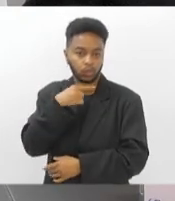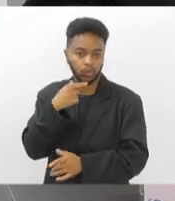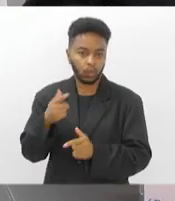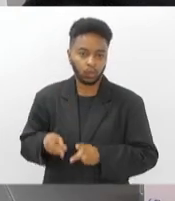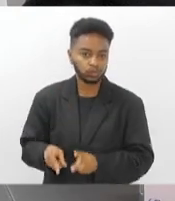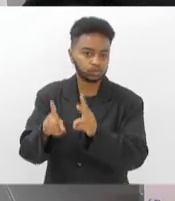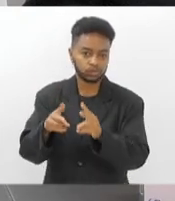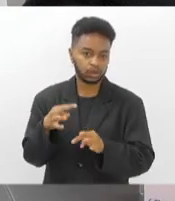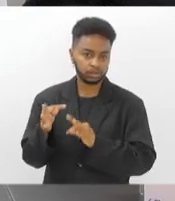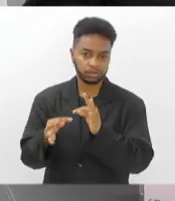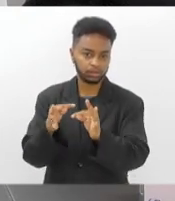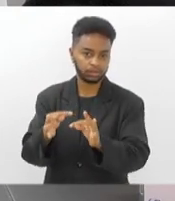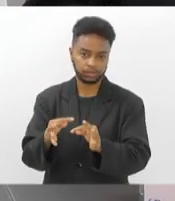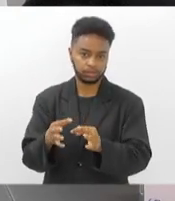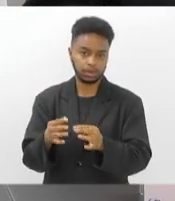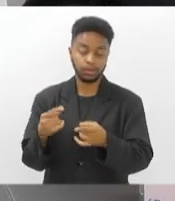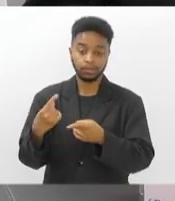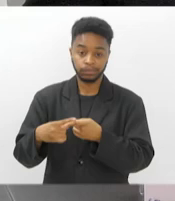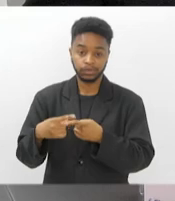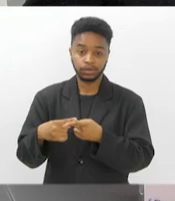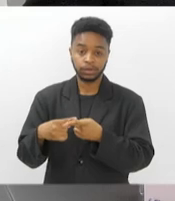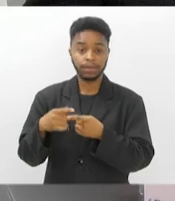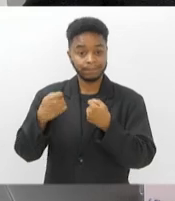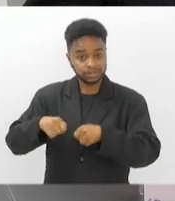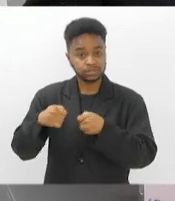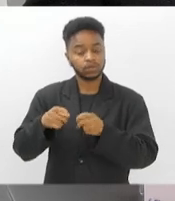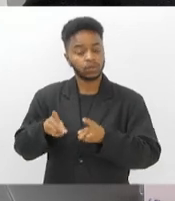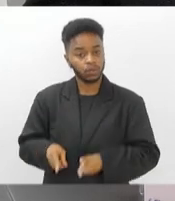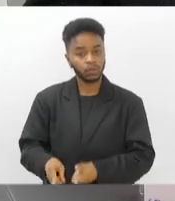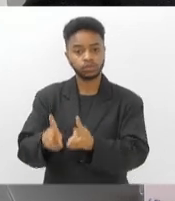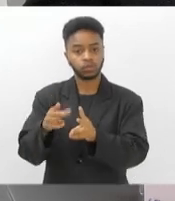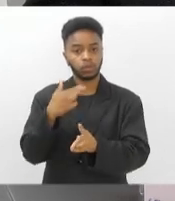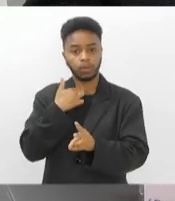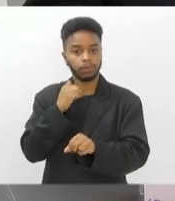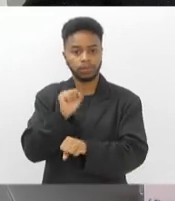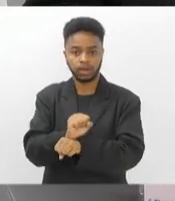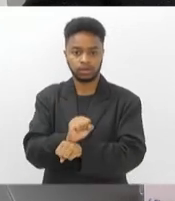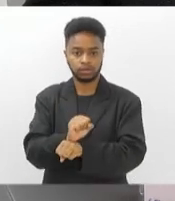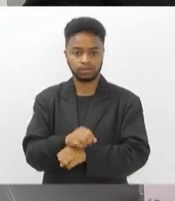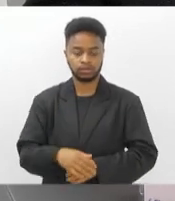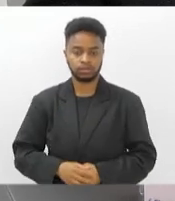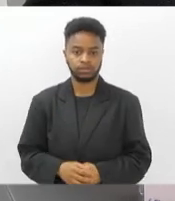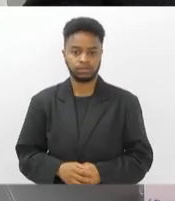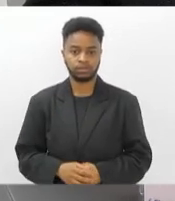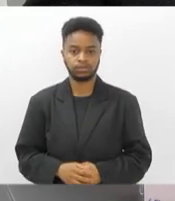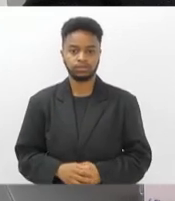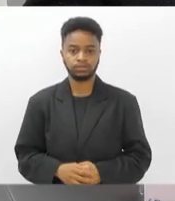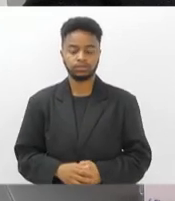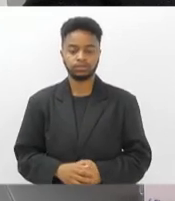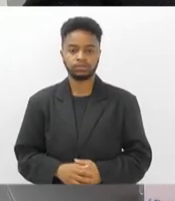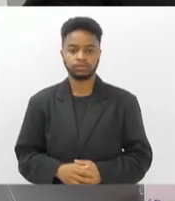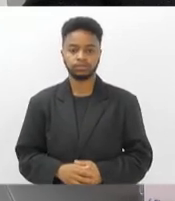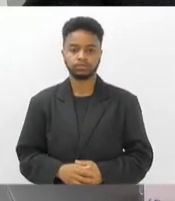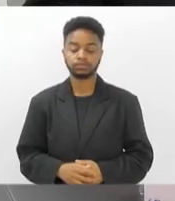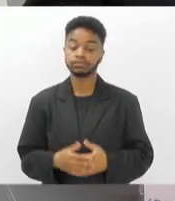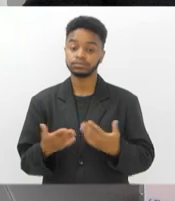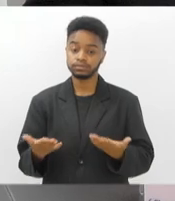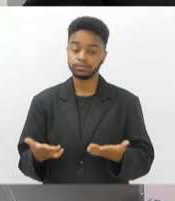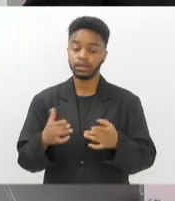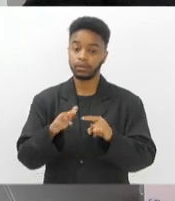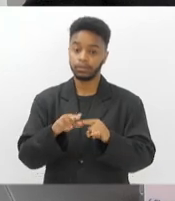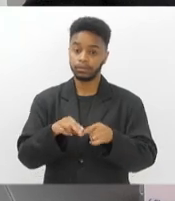tratamento o seu tratamento que é contínuo e que precisa ser continuado e diante das